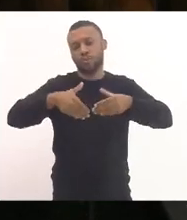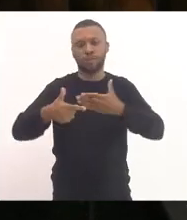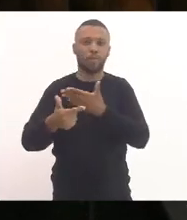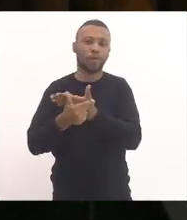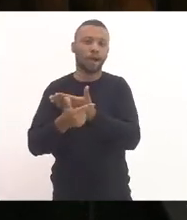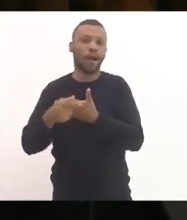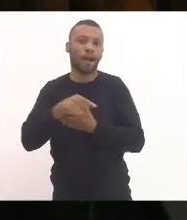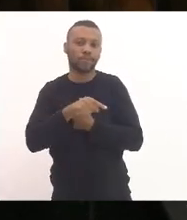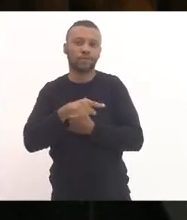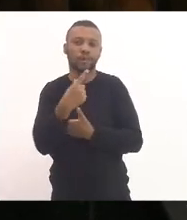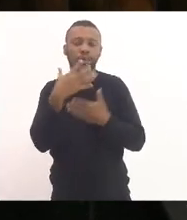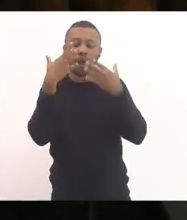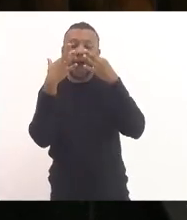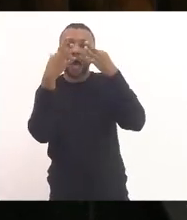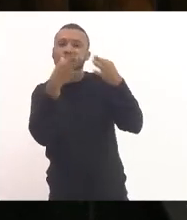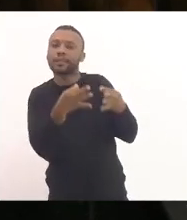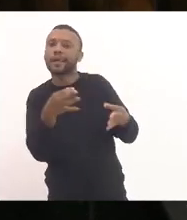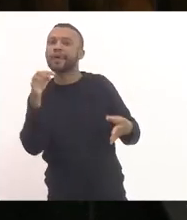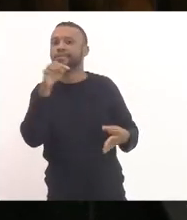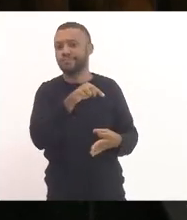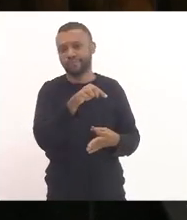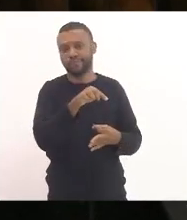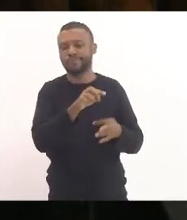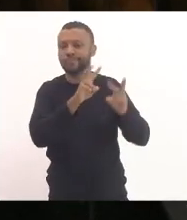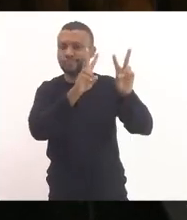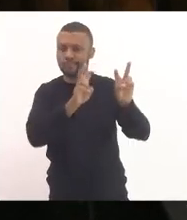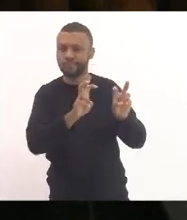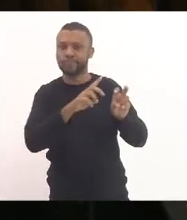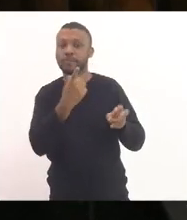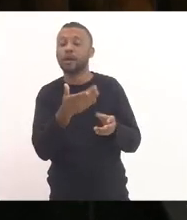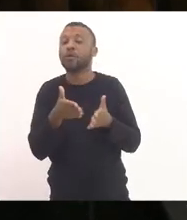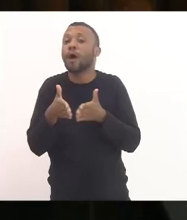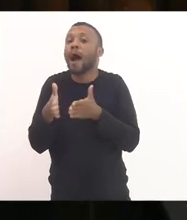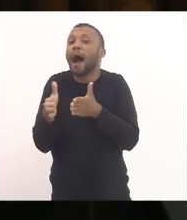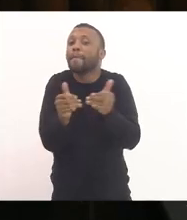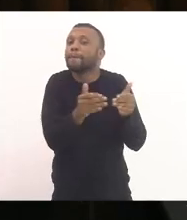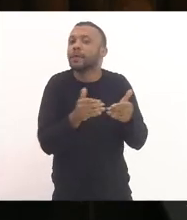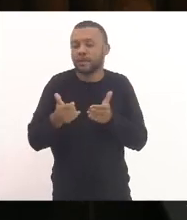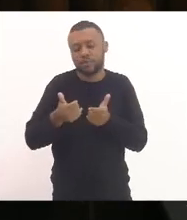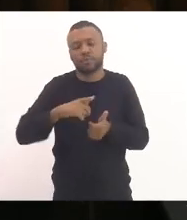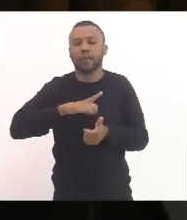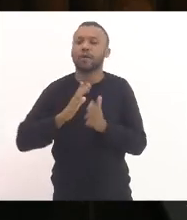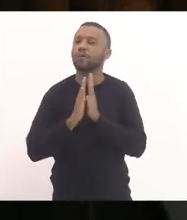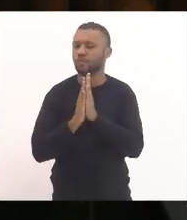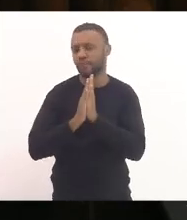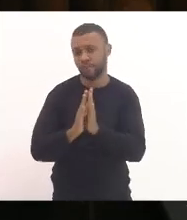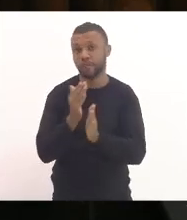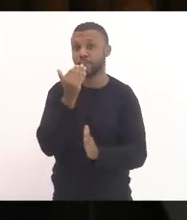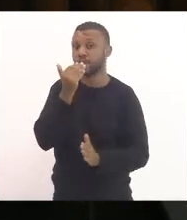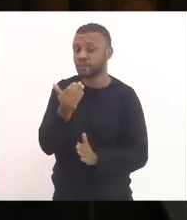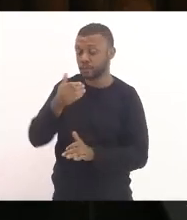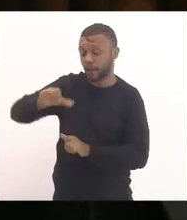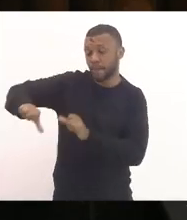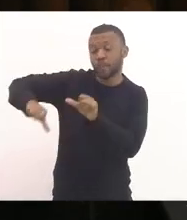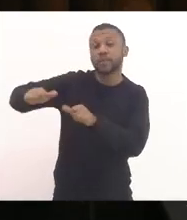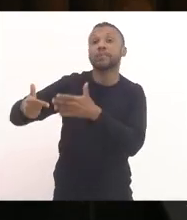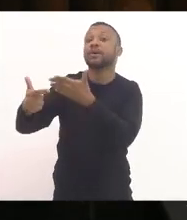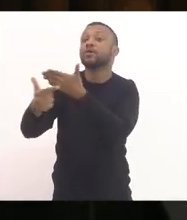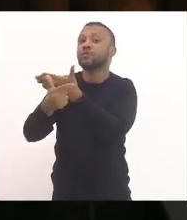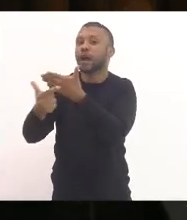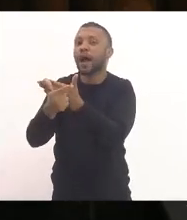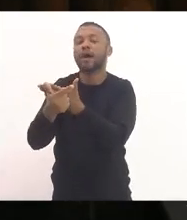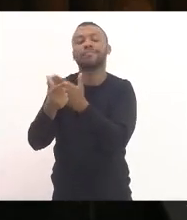a gente também está muito antenado nessa questão e fica aqui o nosso apelo que a reestruturação nesses